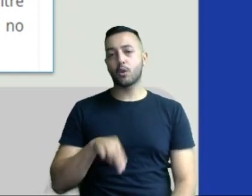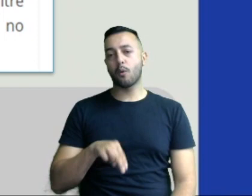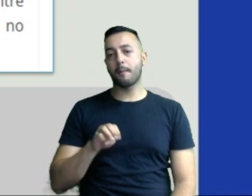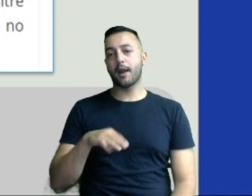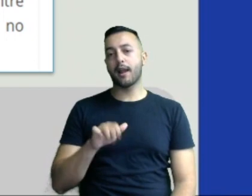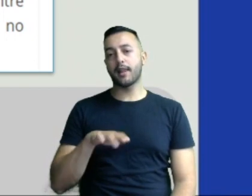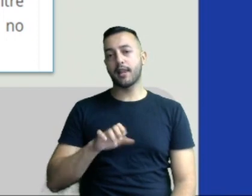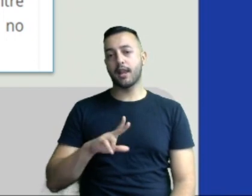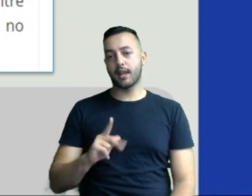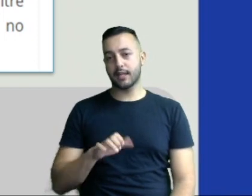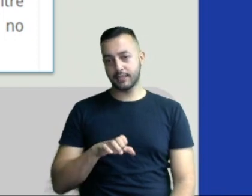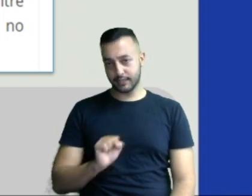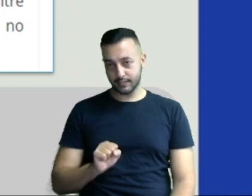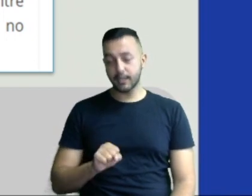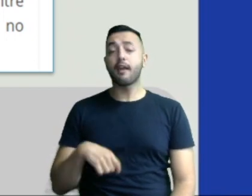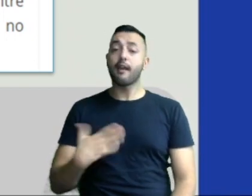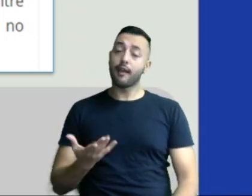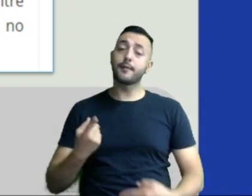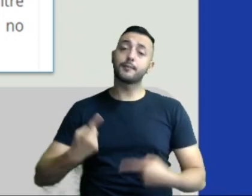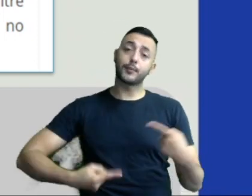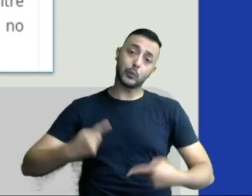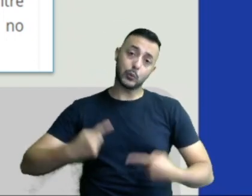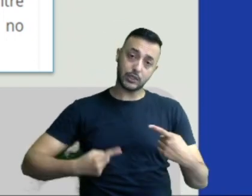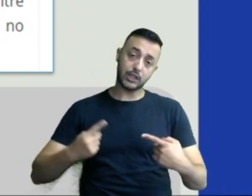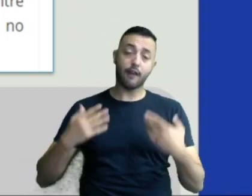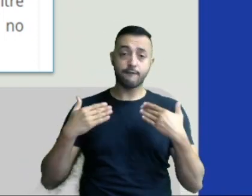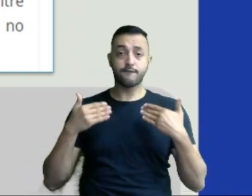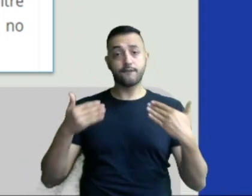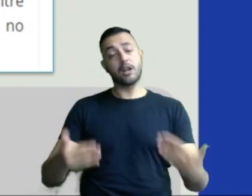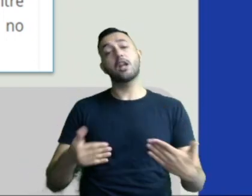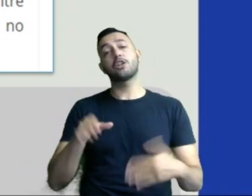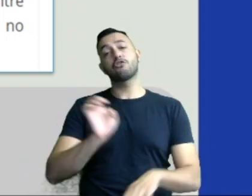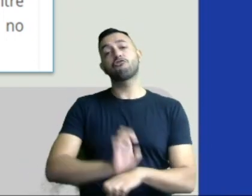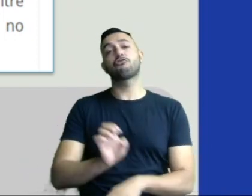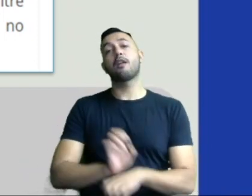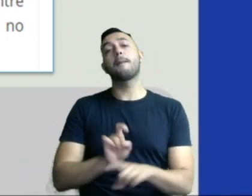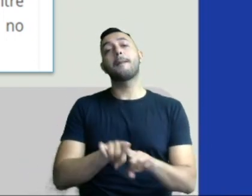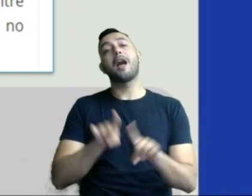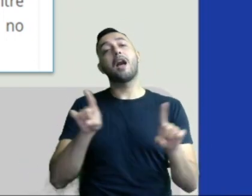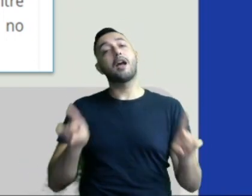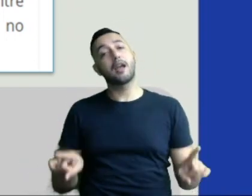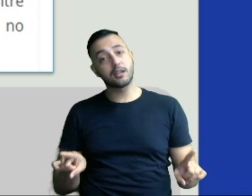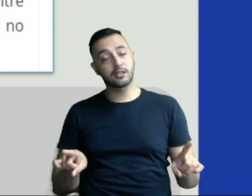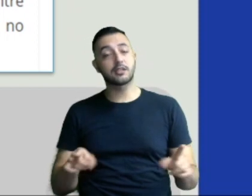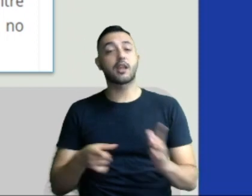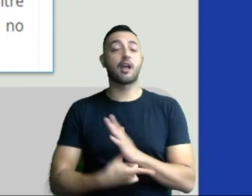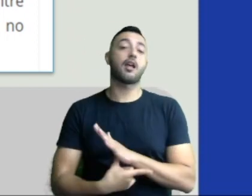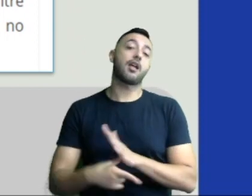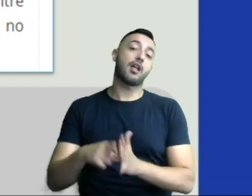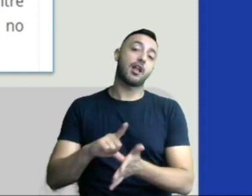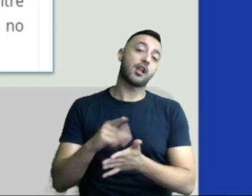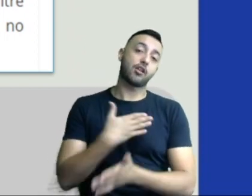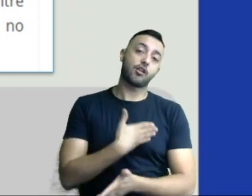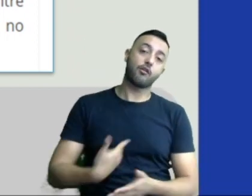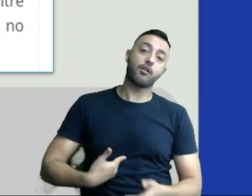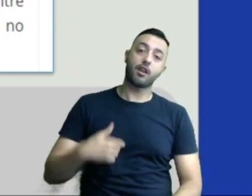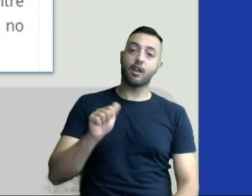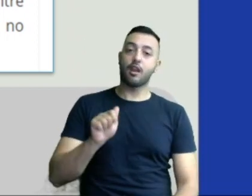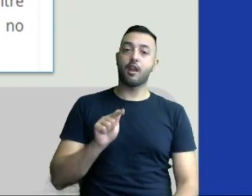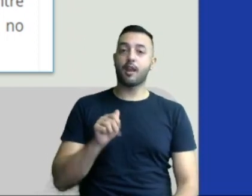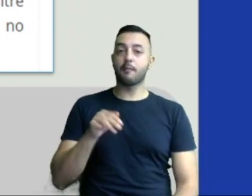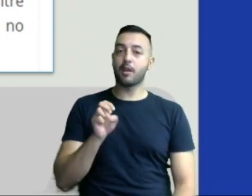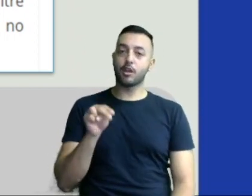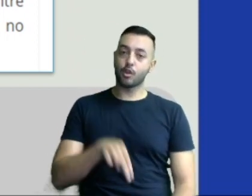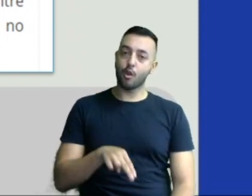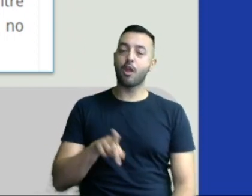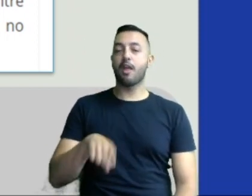por exemplo, ele foi um político que esteve à frente do Estado, mas antes de ser governador, Agamenon foi